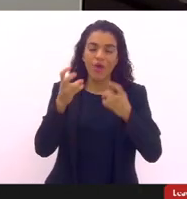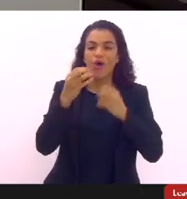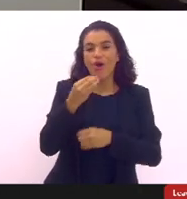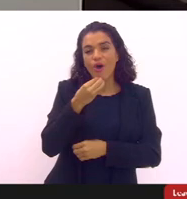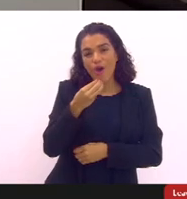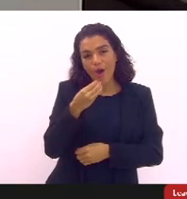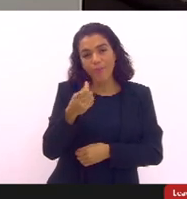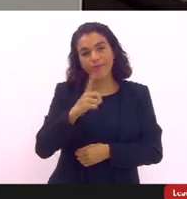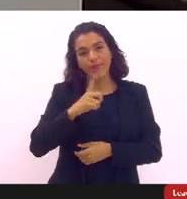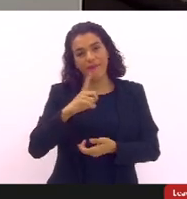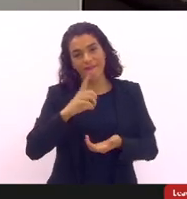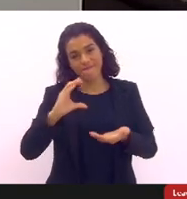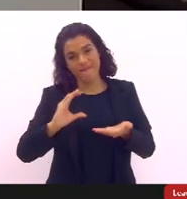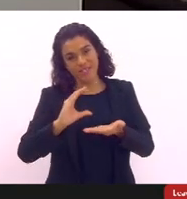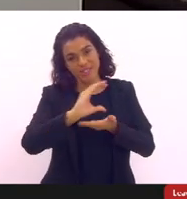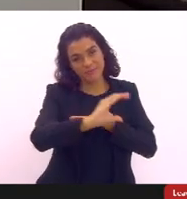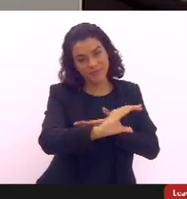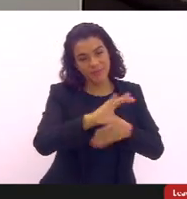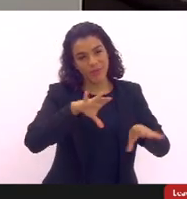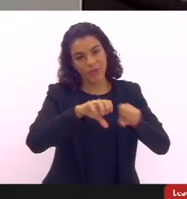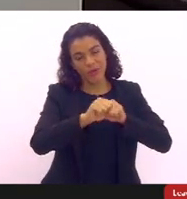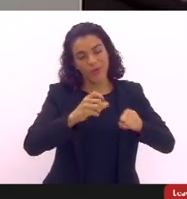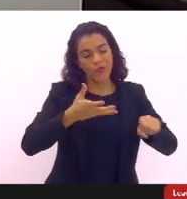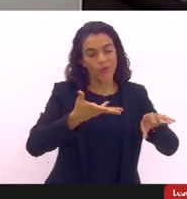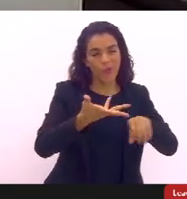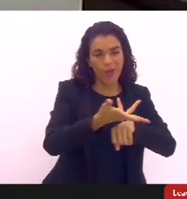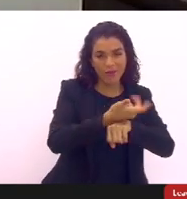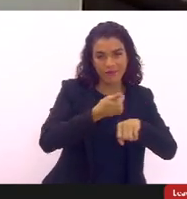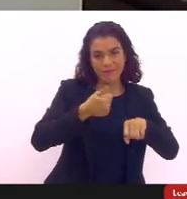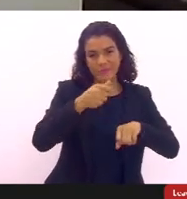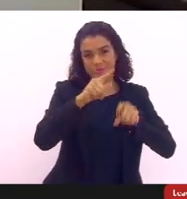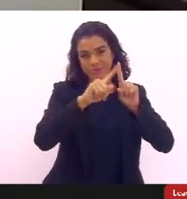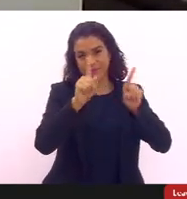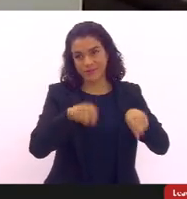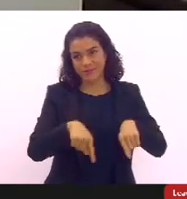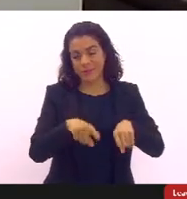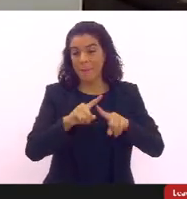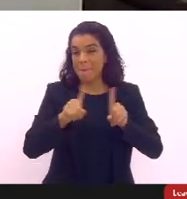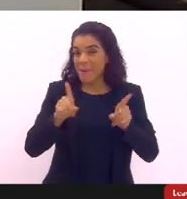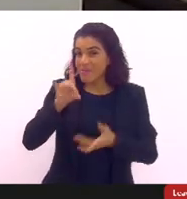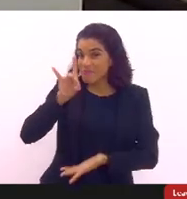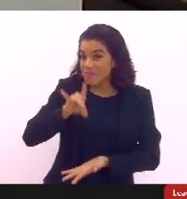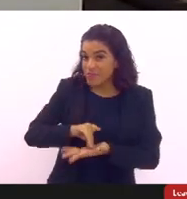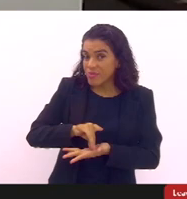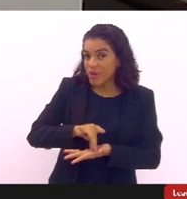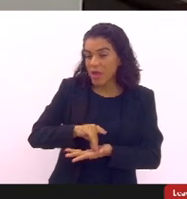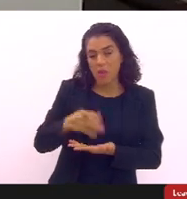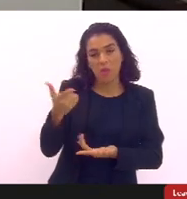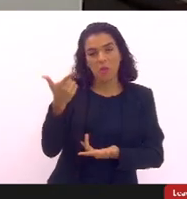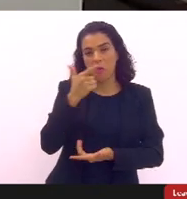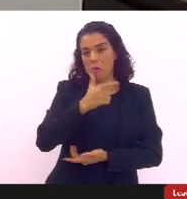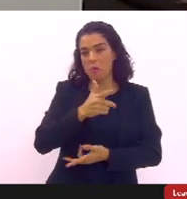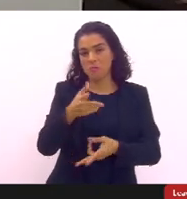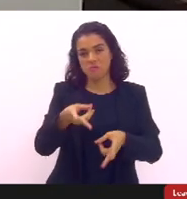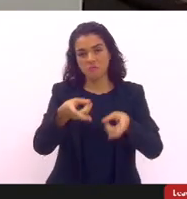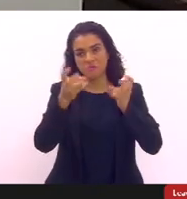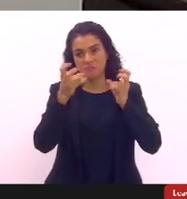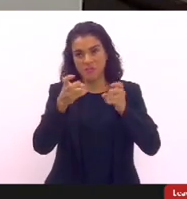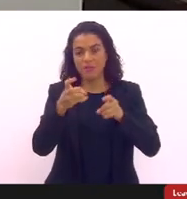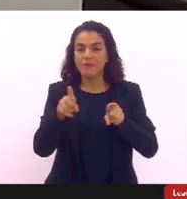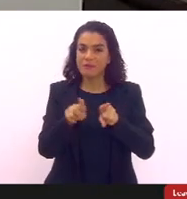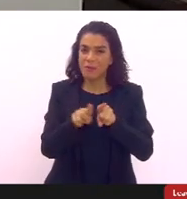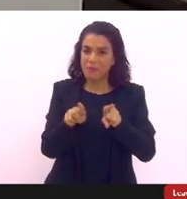tem investimento em qualificação de servidores, mas, assim, concretamente, eu não consegui ver, e eu fiquei